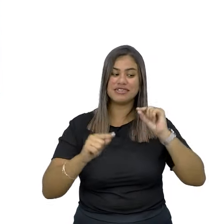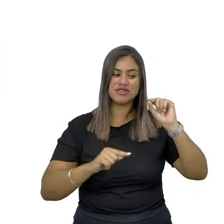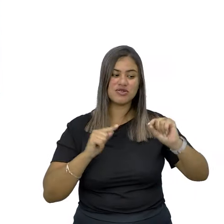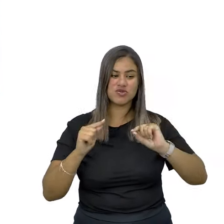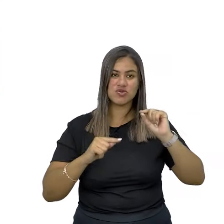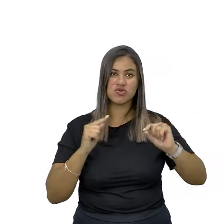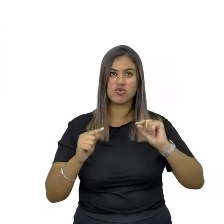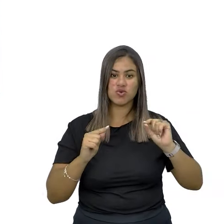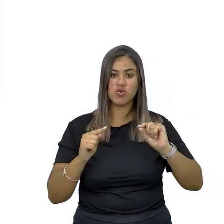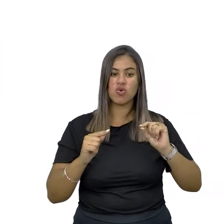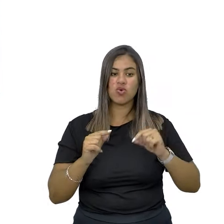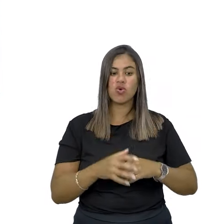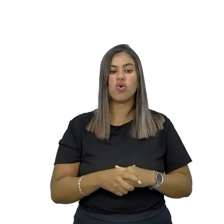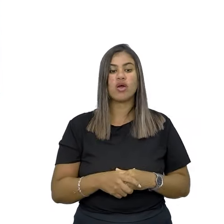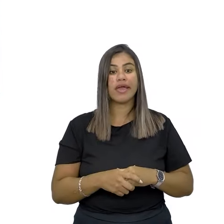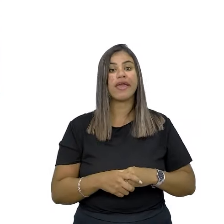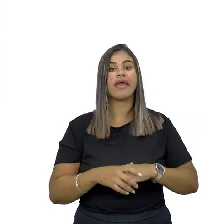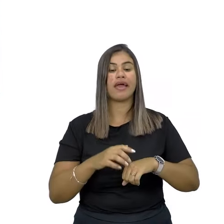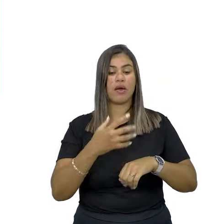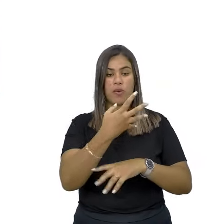para a grade horária.